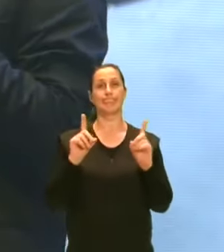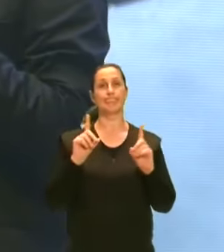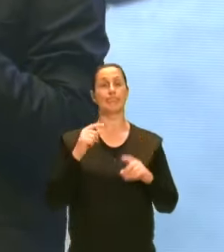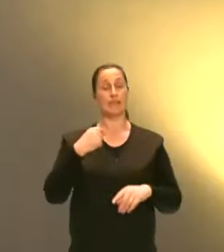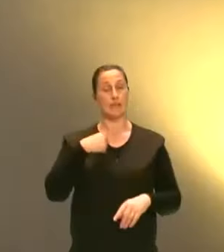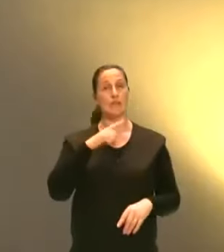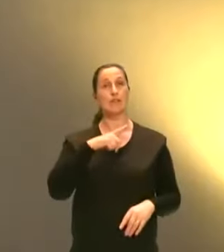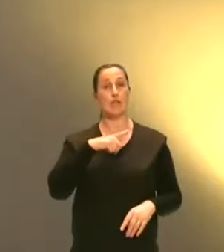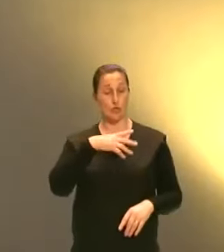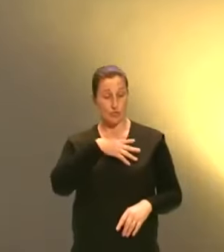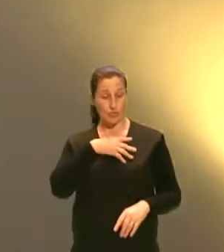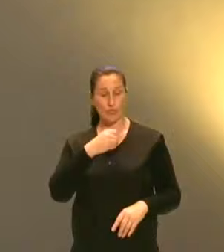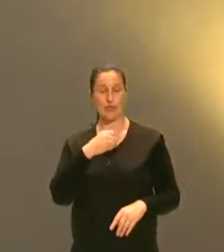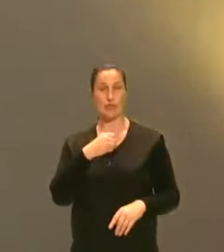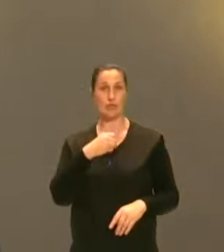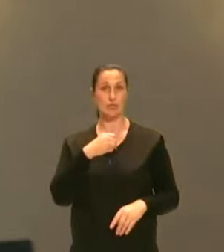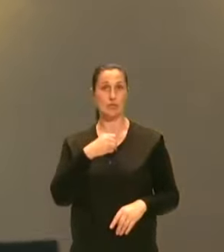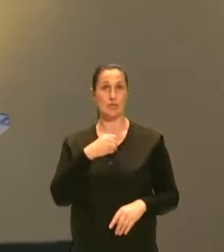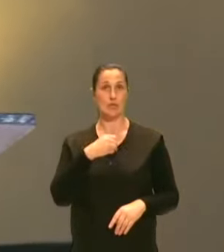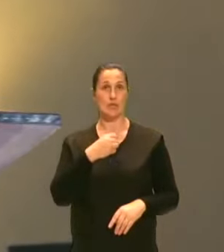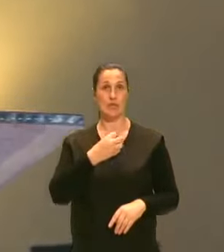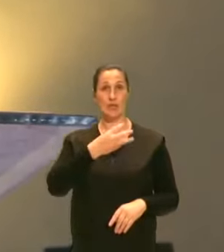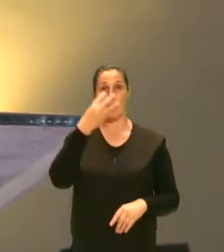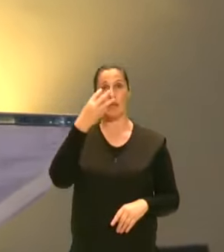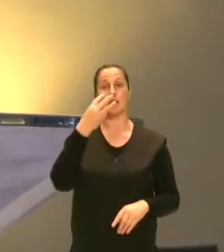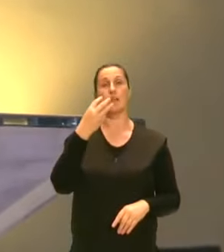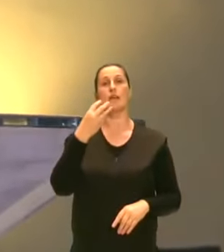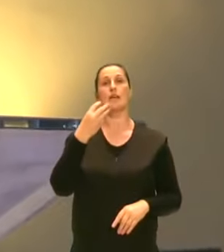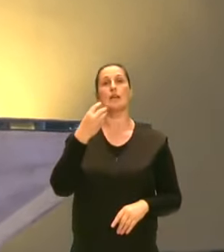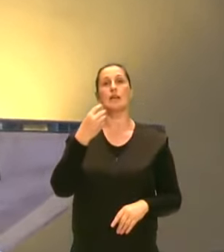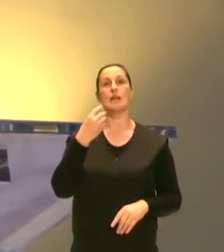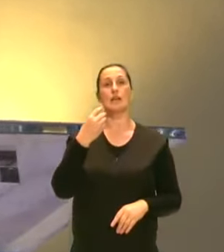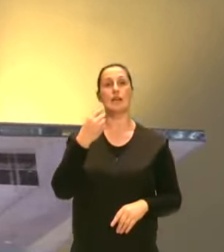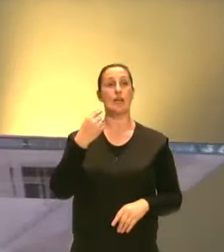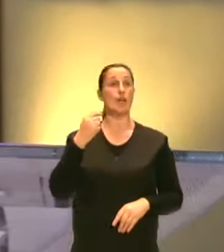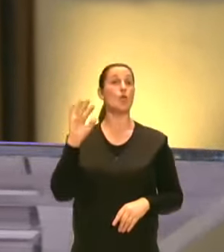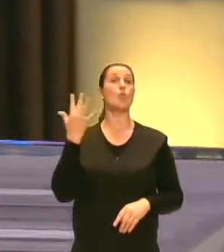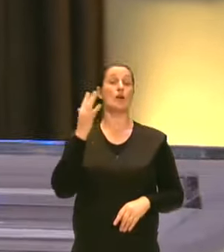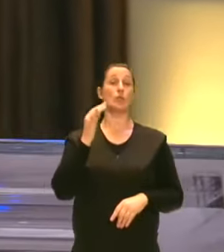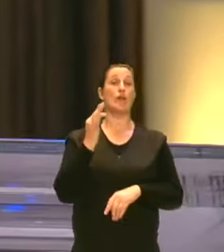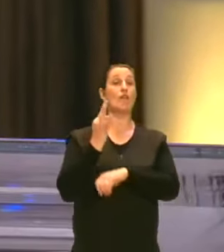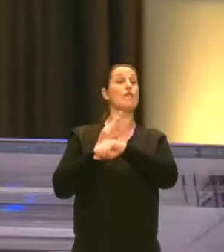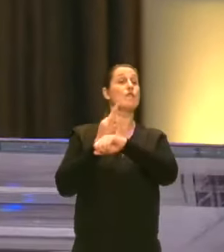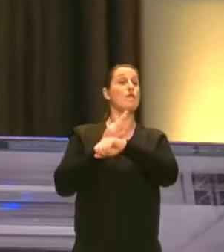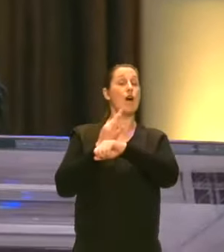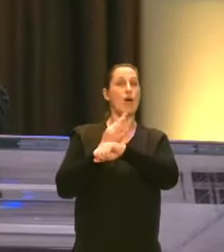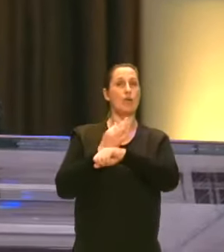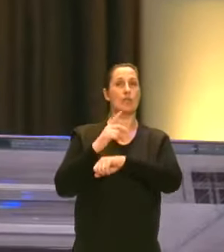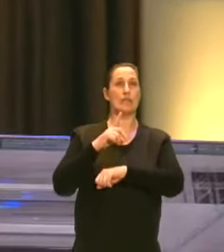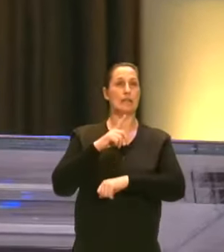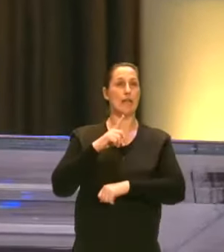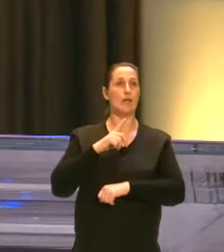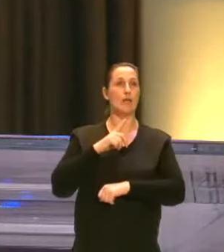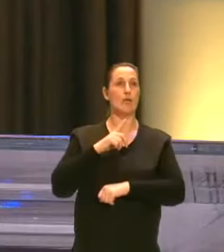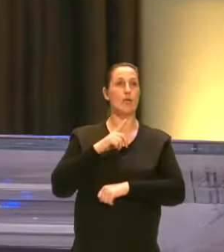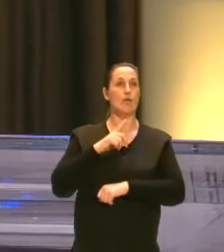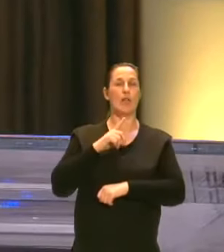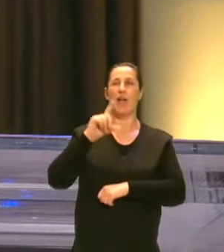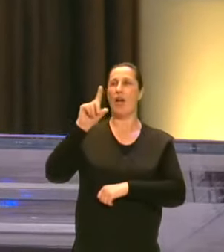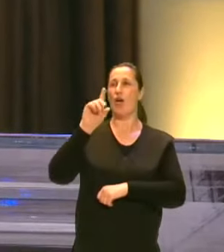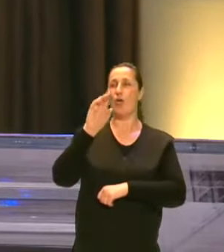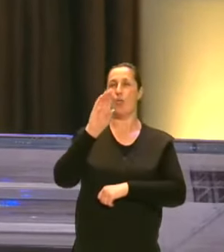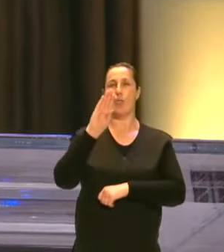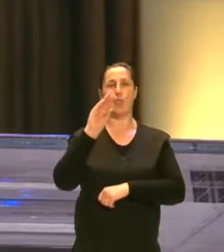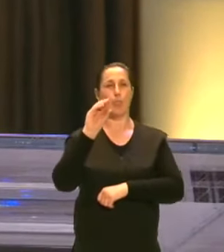meus filhos e na minha folga eu costumo fazer algumas trilhas com eles nos parques e bosques. E tem o Parque Fazendinha, que tem uns caminhos ali no meio das árvores